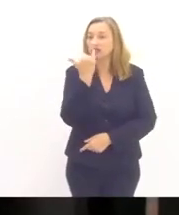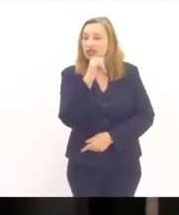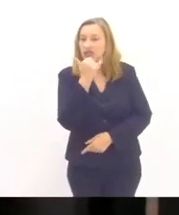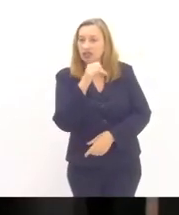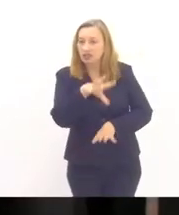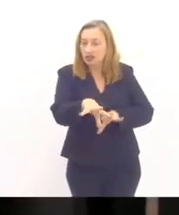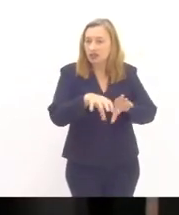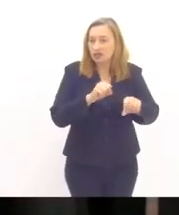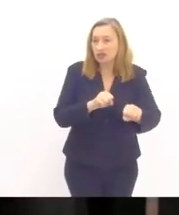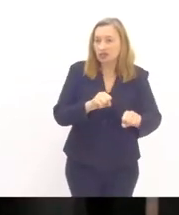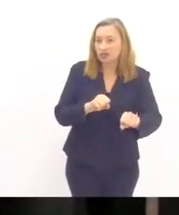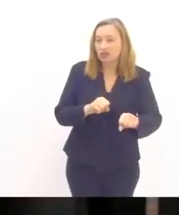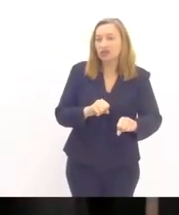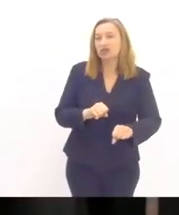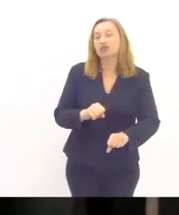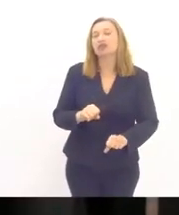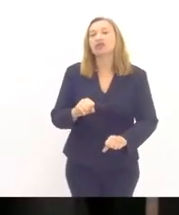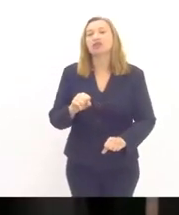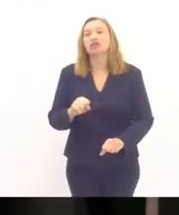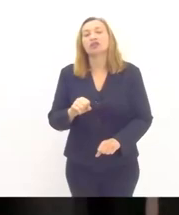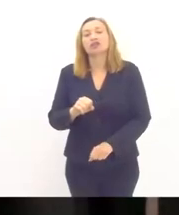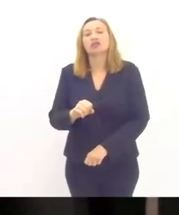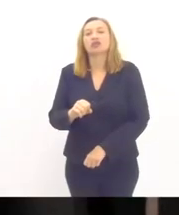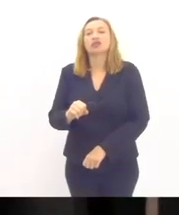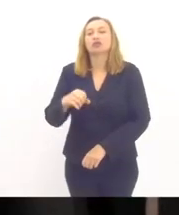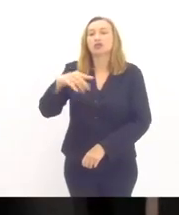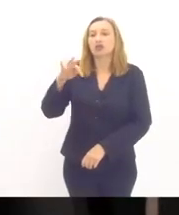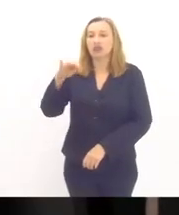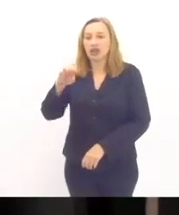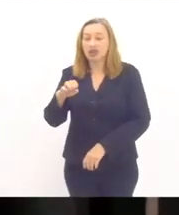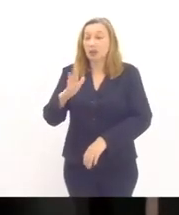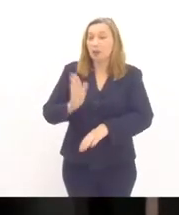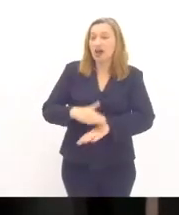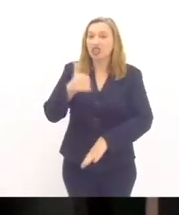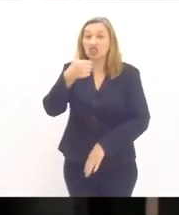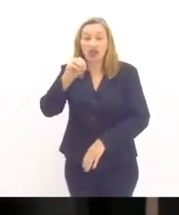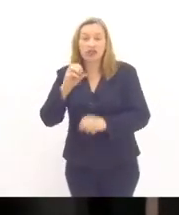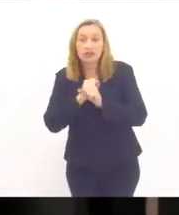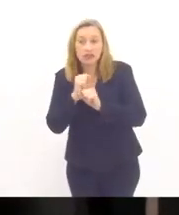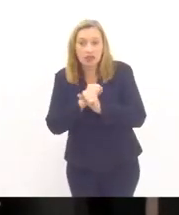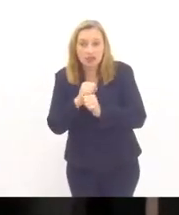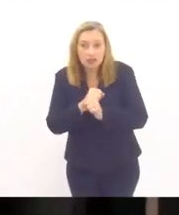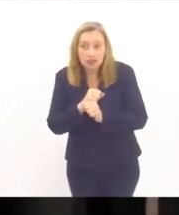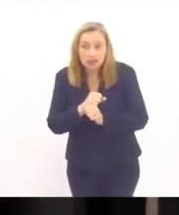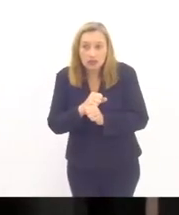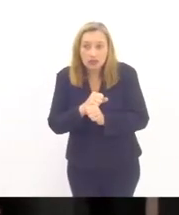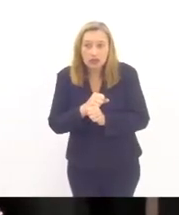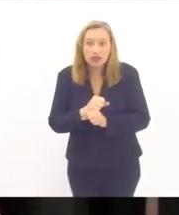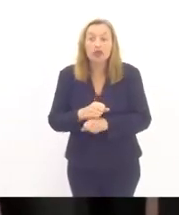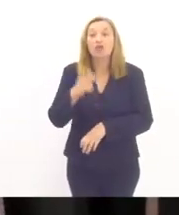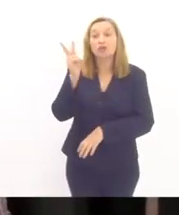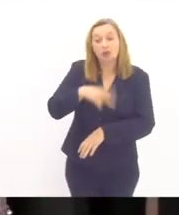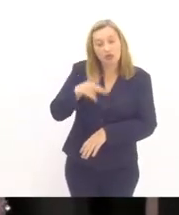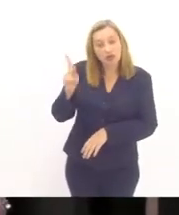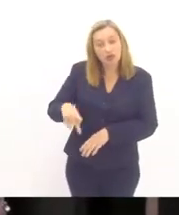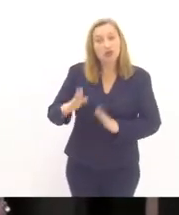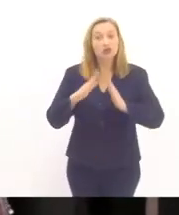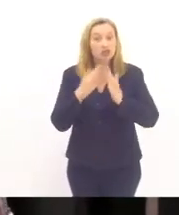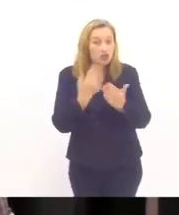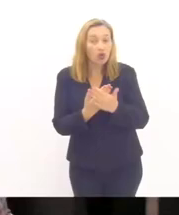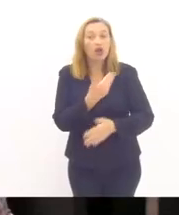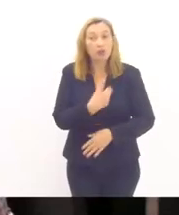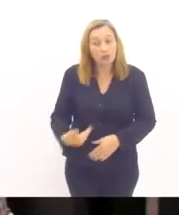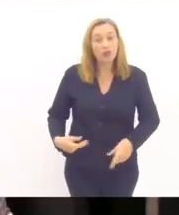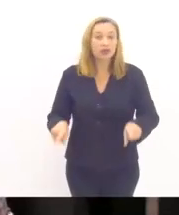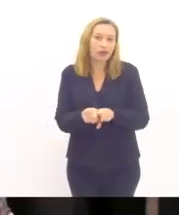docentes de francês no Nordeste durante mais de 10 anos, não é? E que foi professora de escola pública também